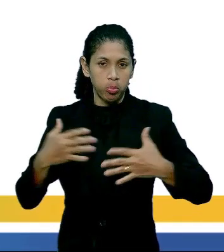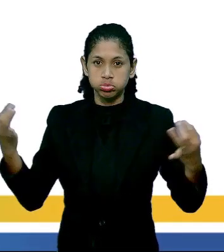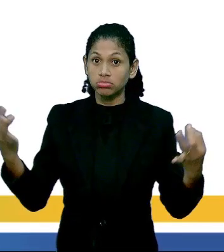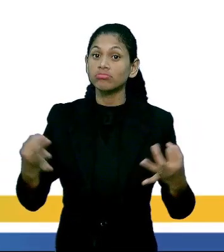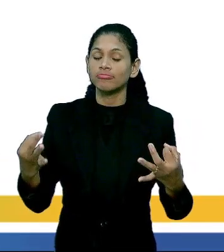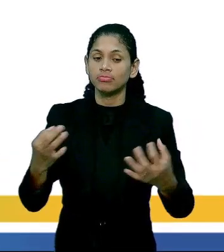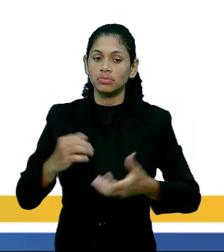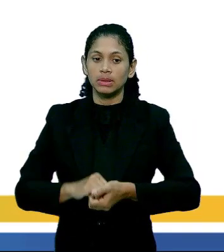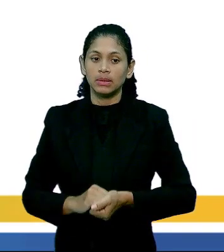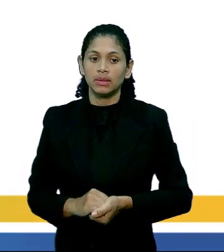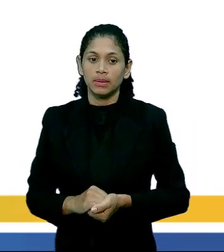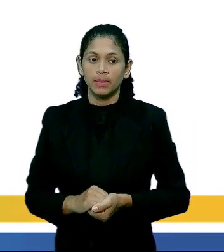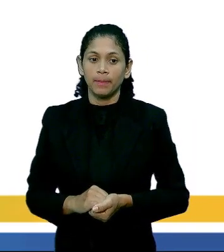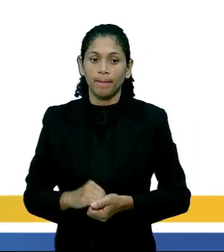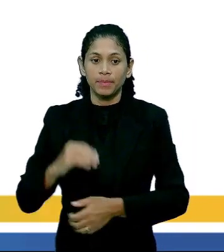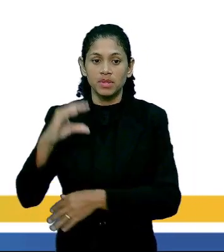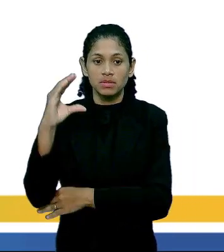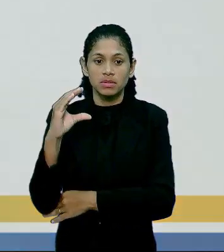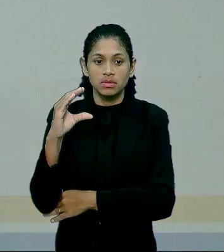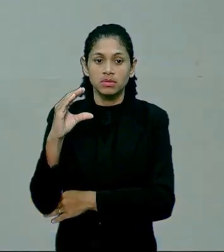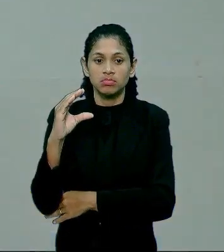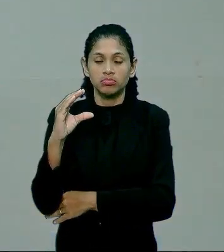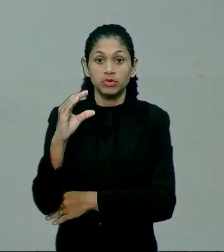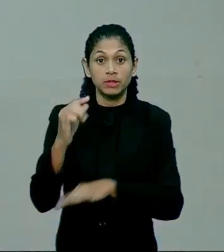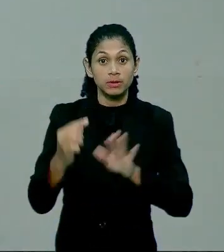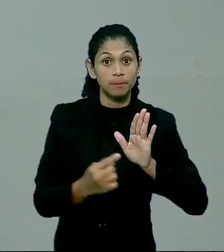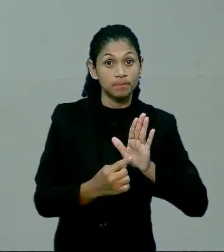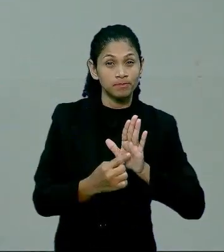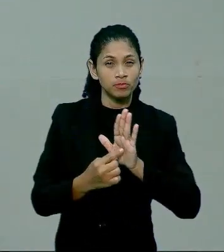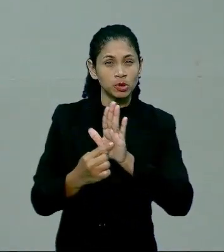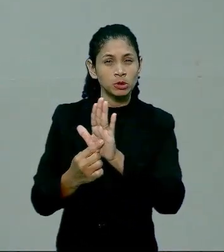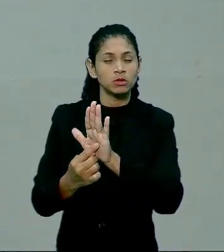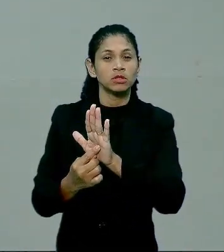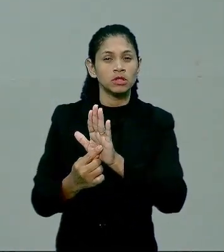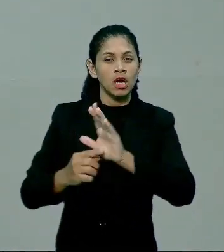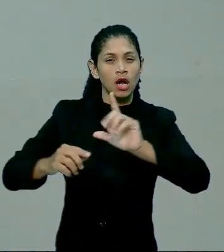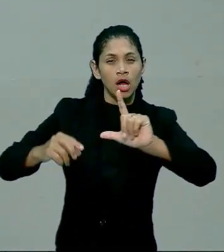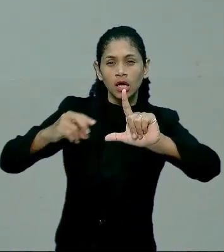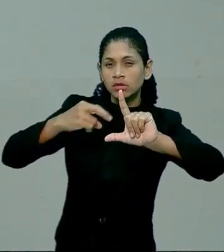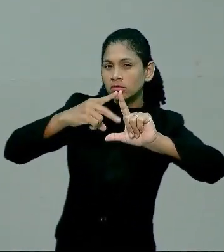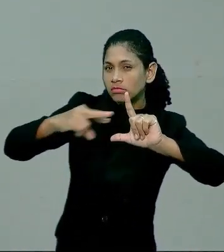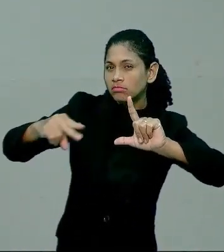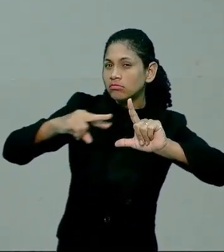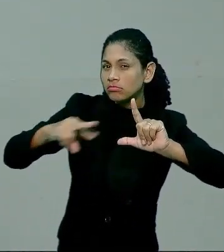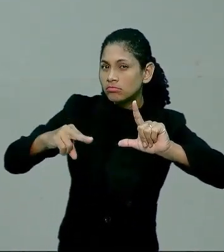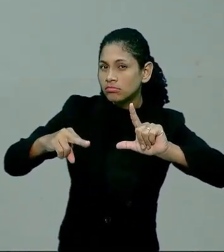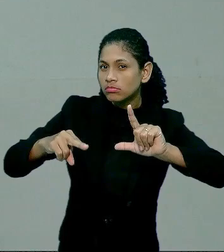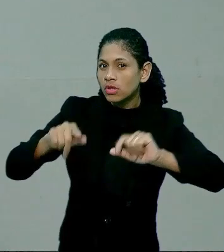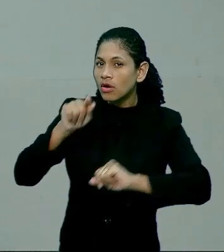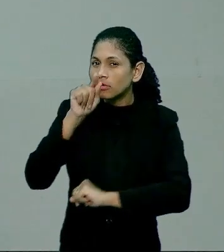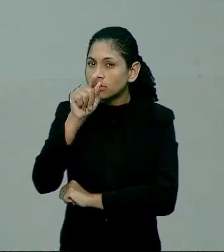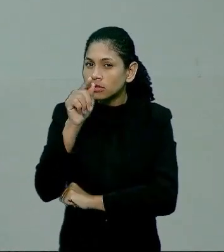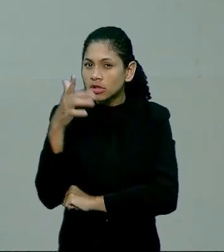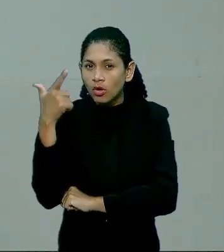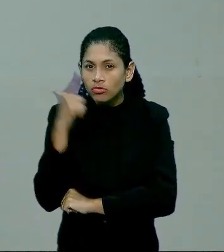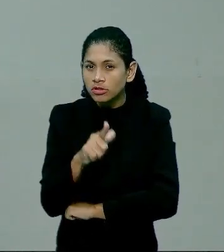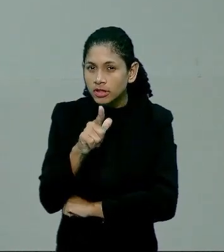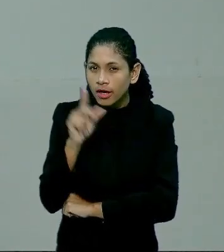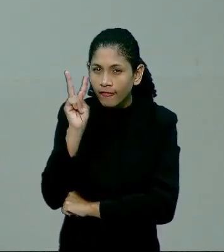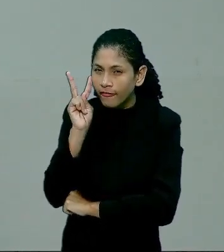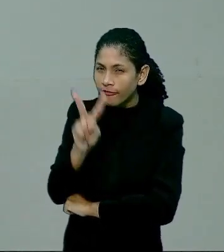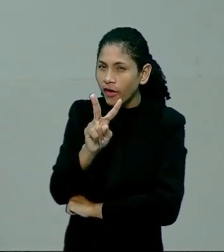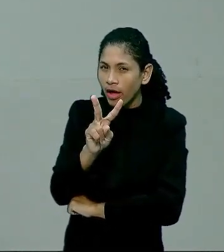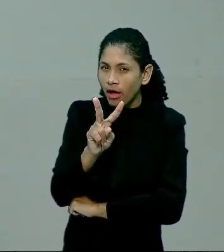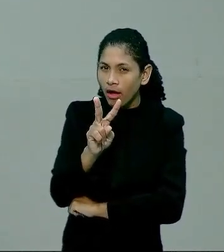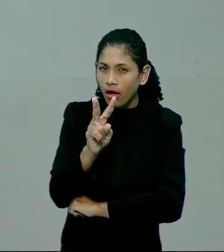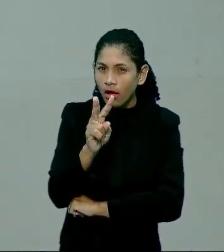Alternativa C, está devidamente representada na grande mídia. Você consegue se ver na mídia? Se você faz essa reflexão